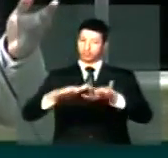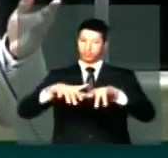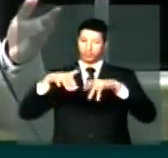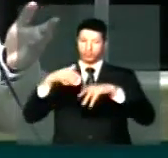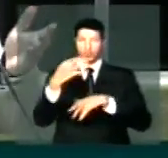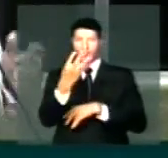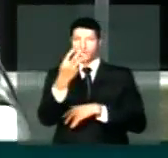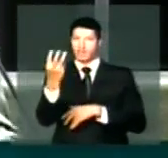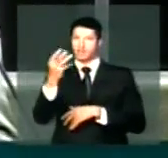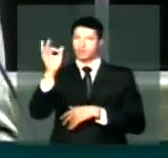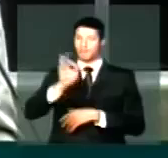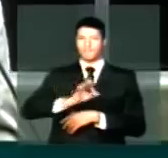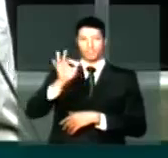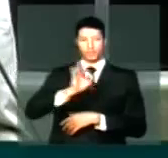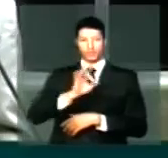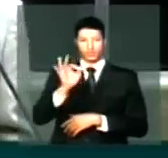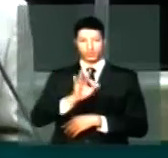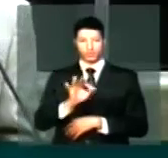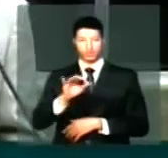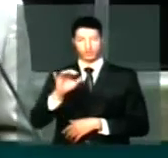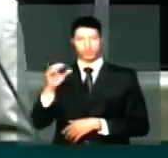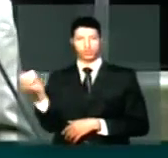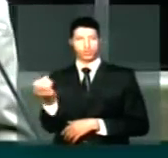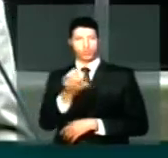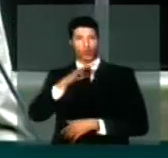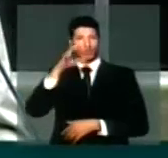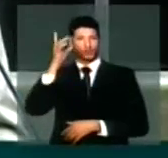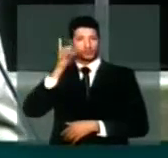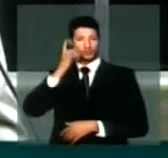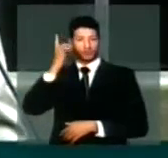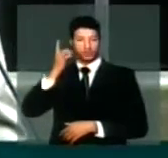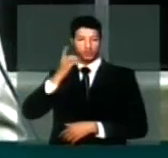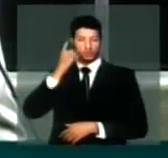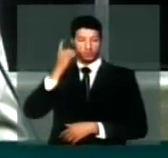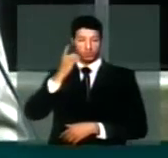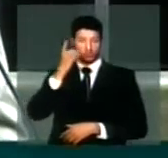Os 43% de novos deputados